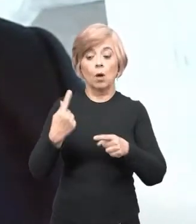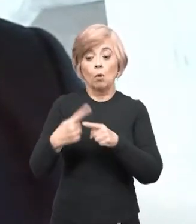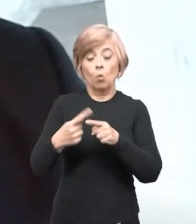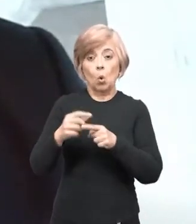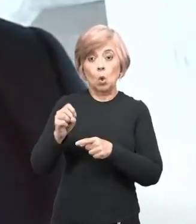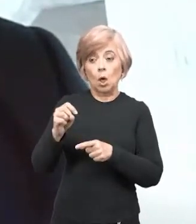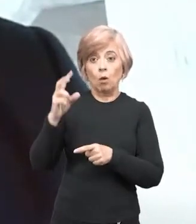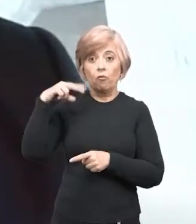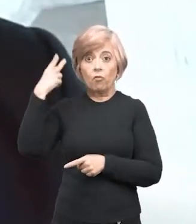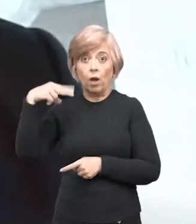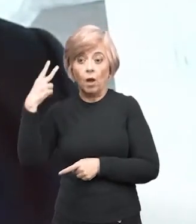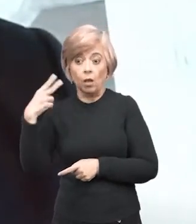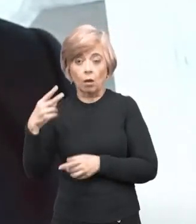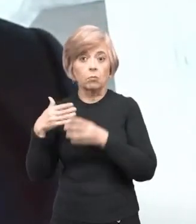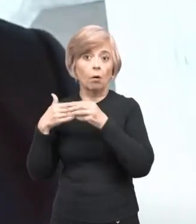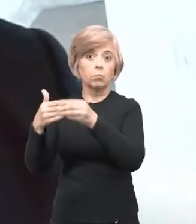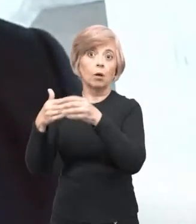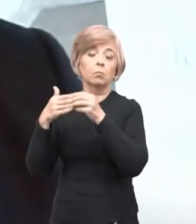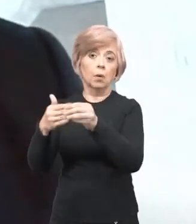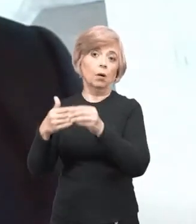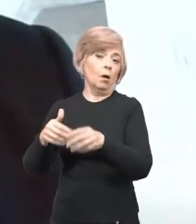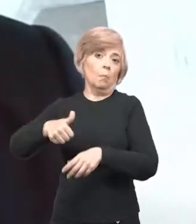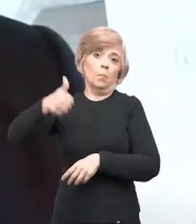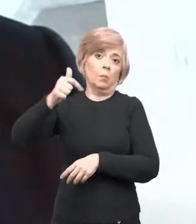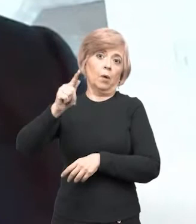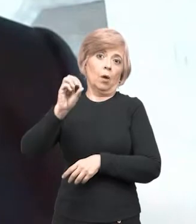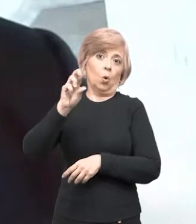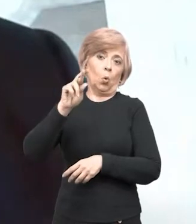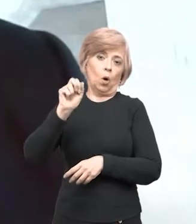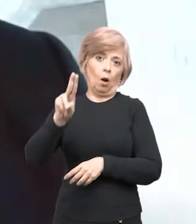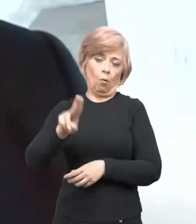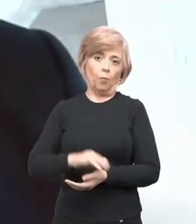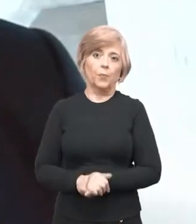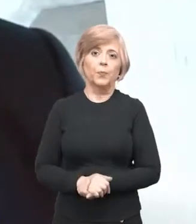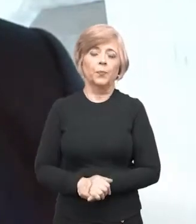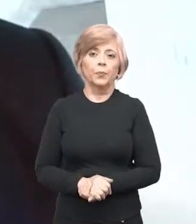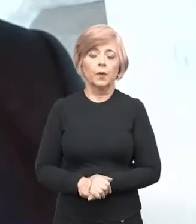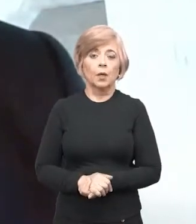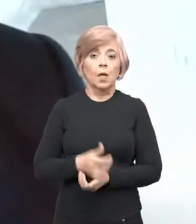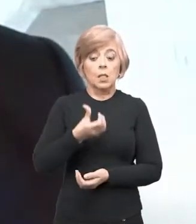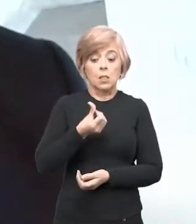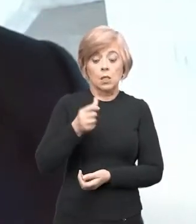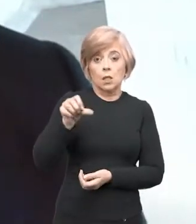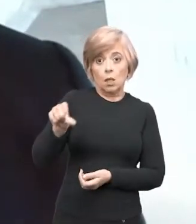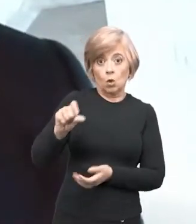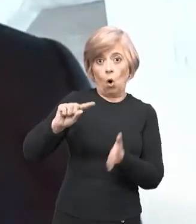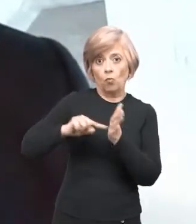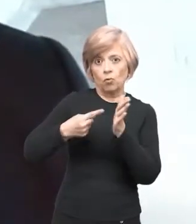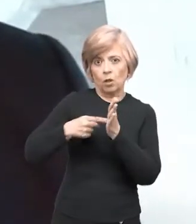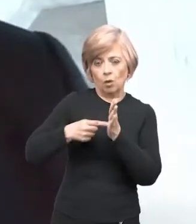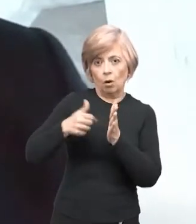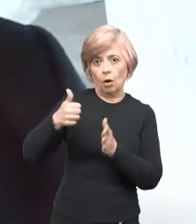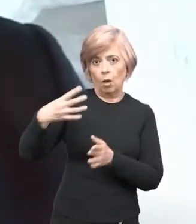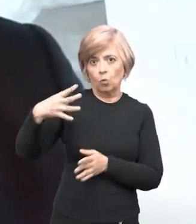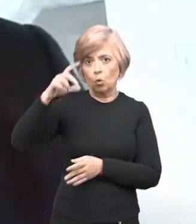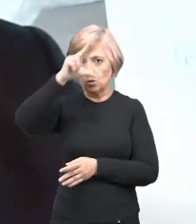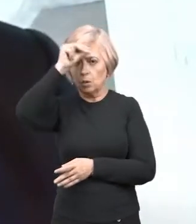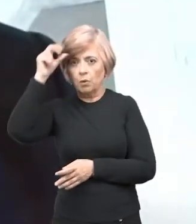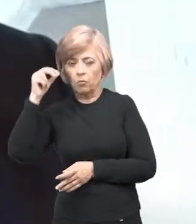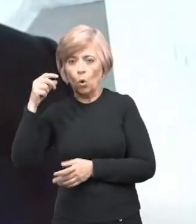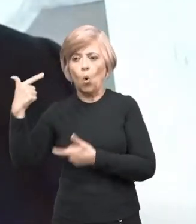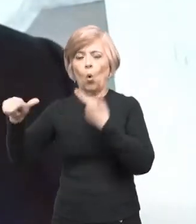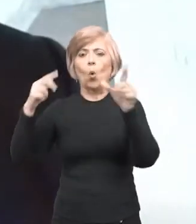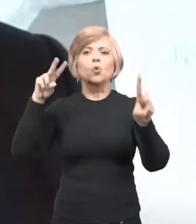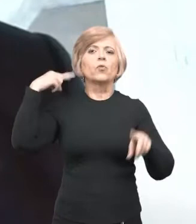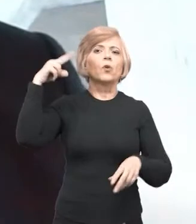vereadores estão sendo levados para o primeiro grau. E dessas 69 denúncias, então, 14 de prefeito, outras de